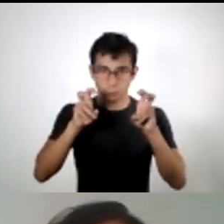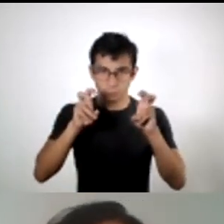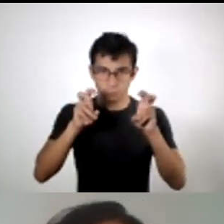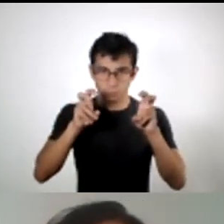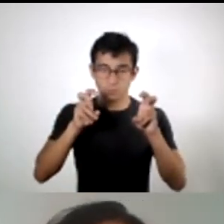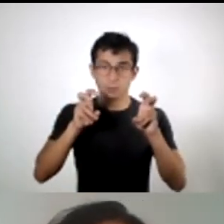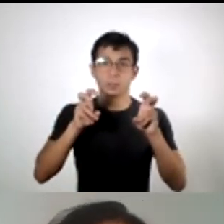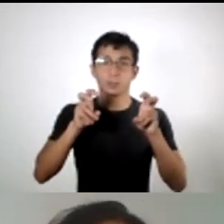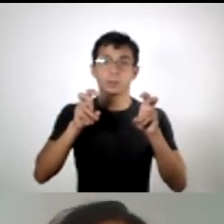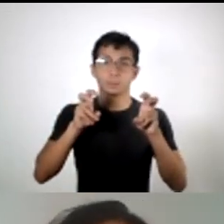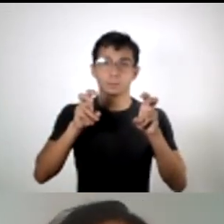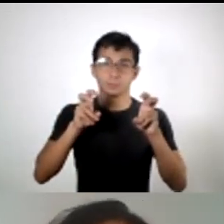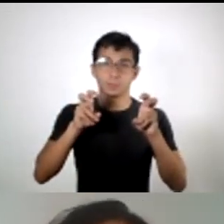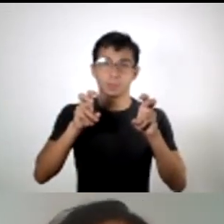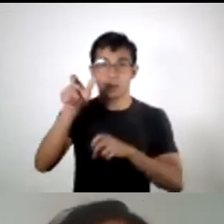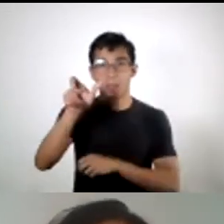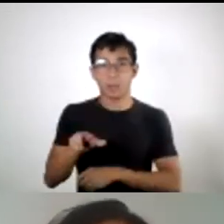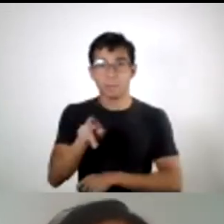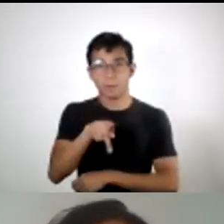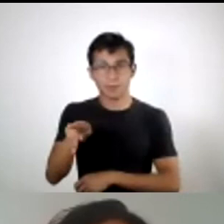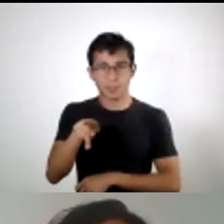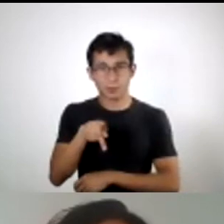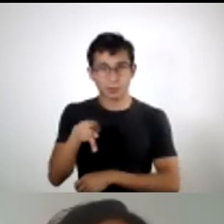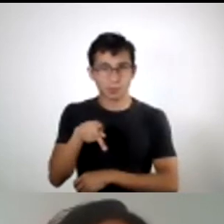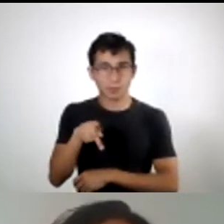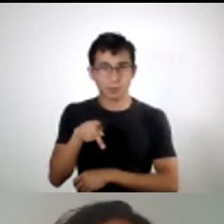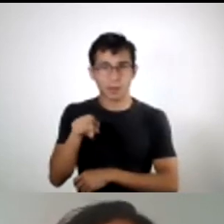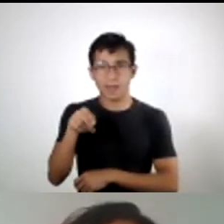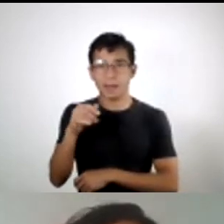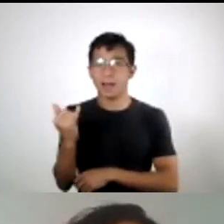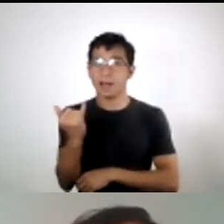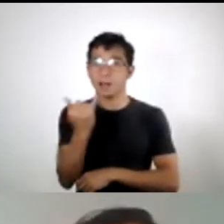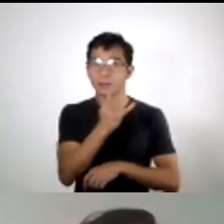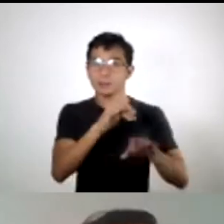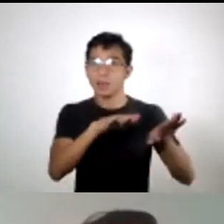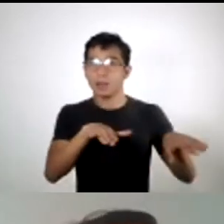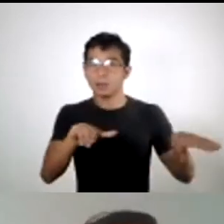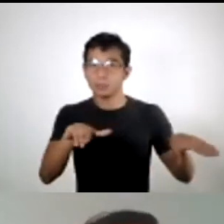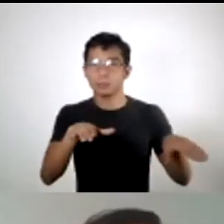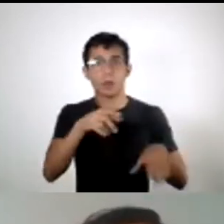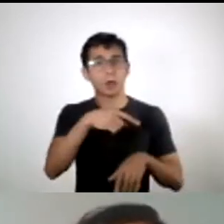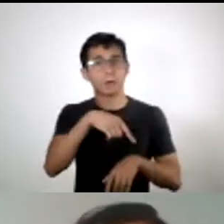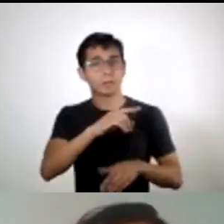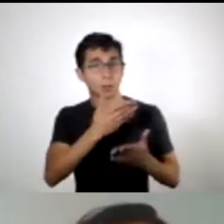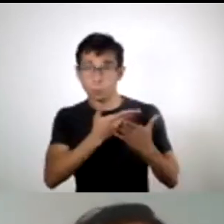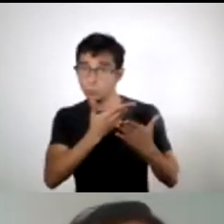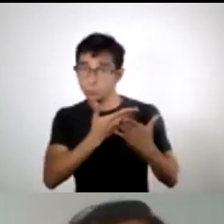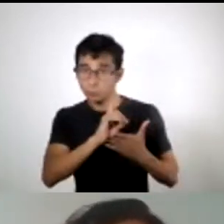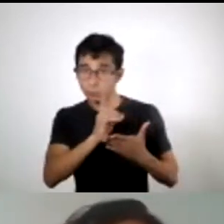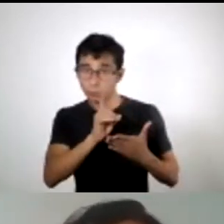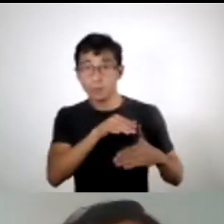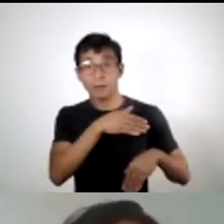contar a situação da professora, né, de falar para o menino sobre se você não estudar, você vai trabalhar na roça, e como